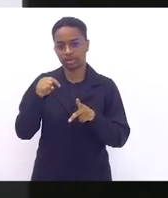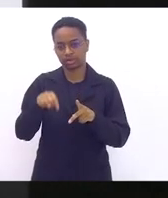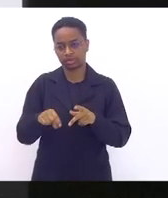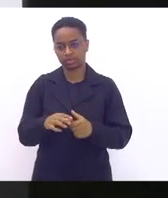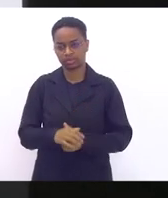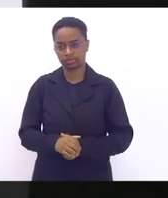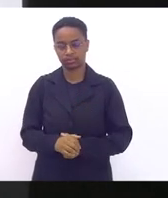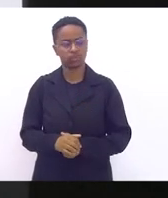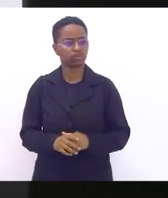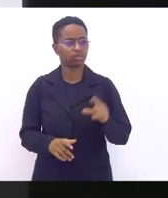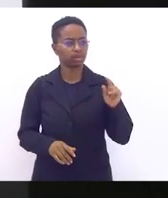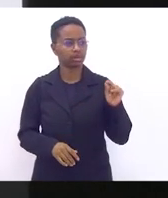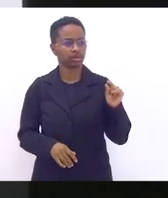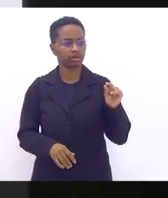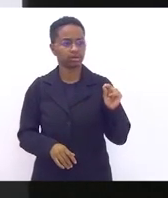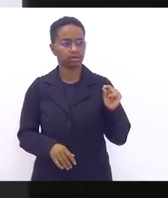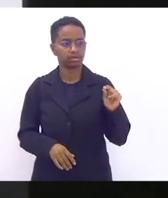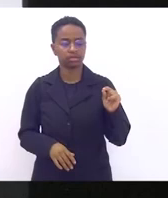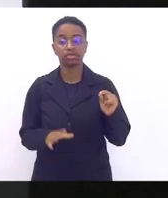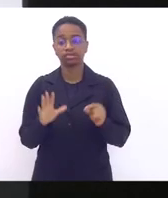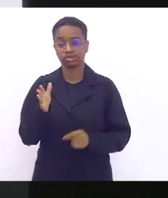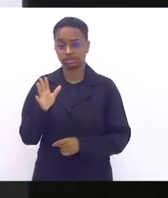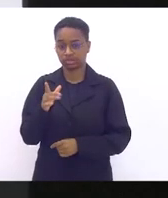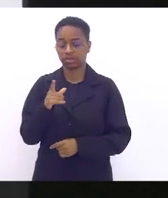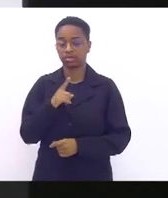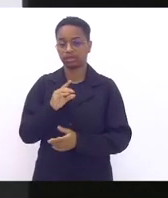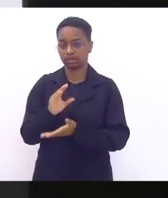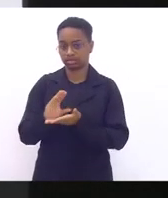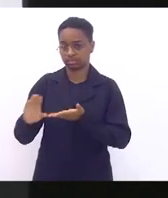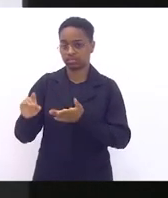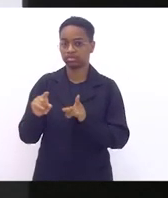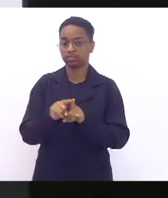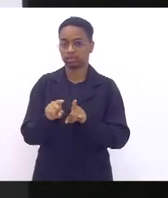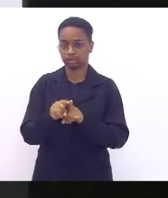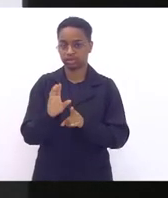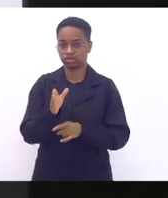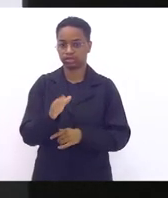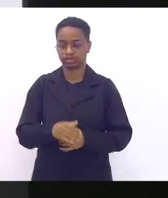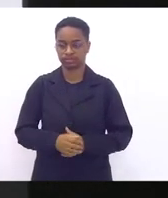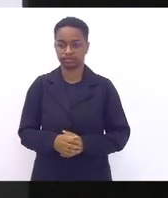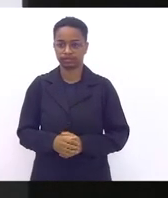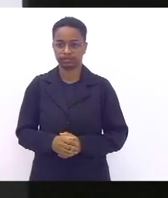Oi? Já houve, inclusive, o repasse do recurso, exatamente.